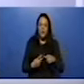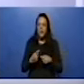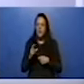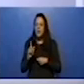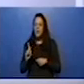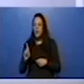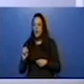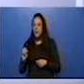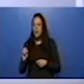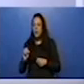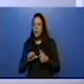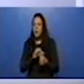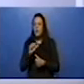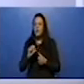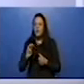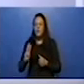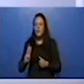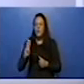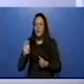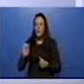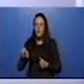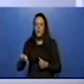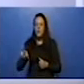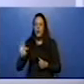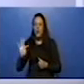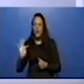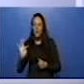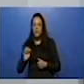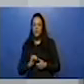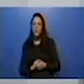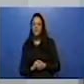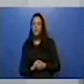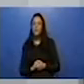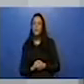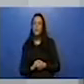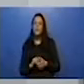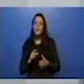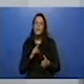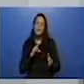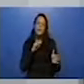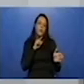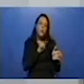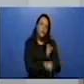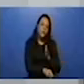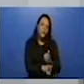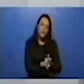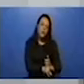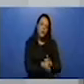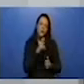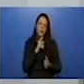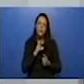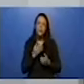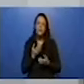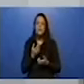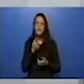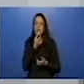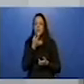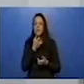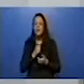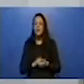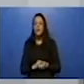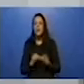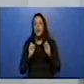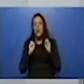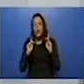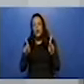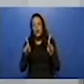É assim que a gente trabalha perguntas e respostas no passado em língua inglesa. Alright? Tudo certo? Let's see